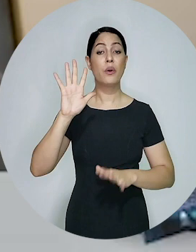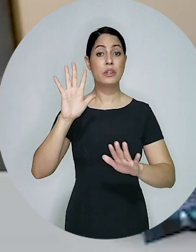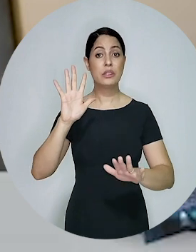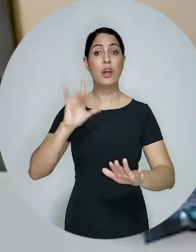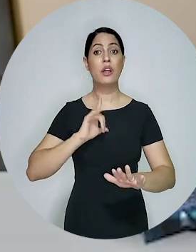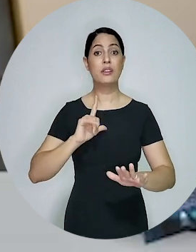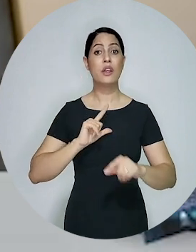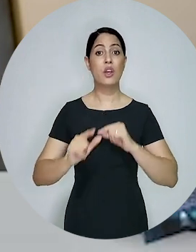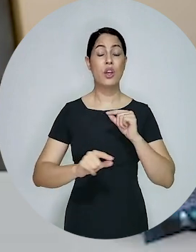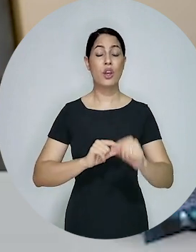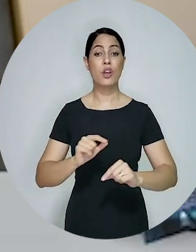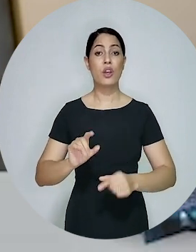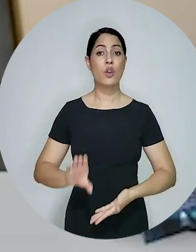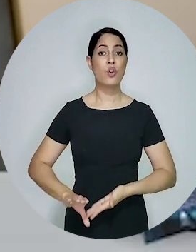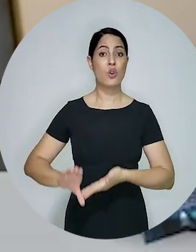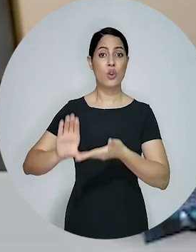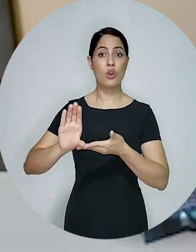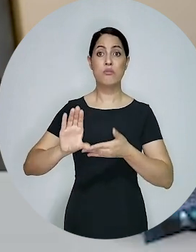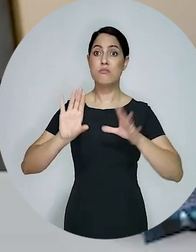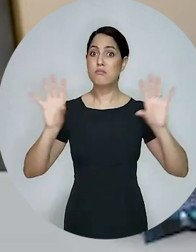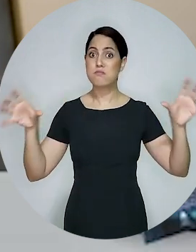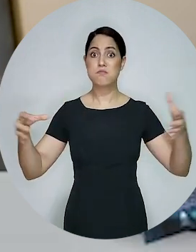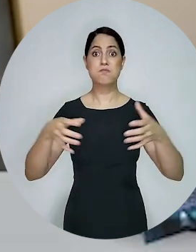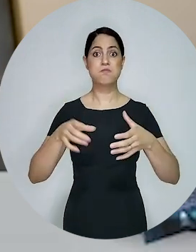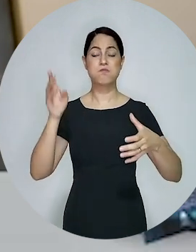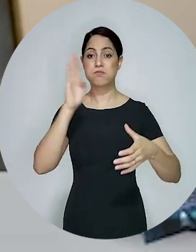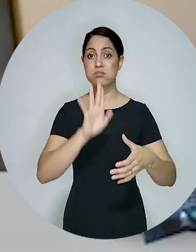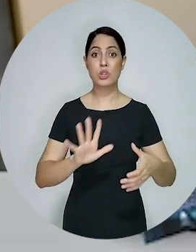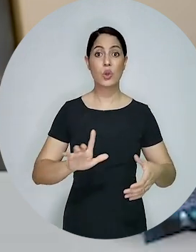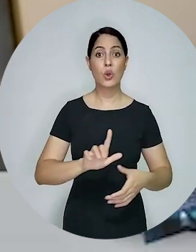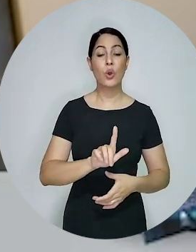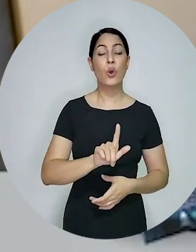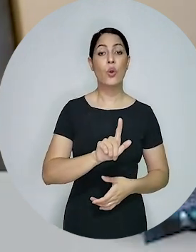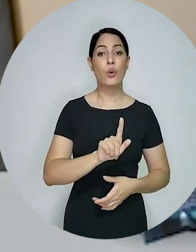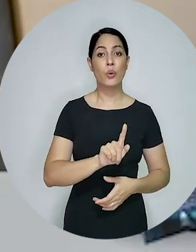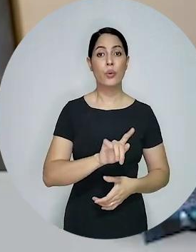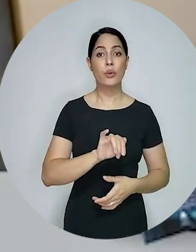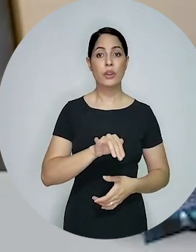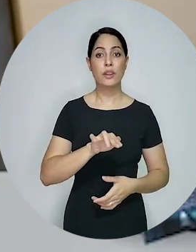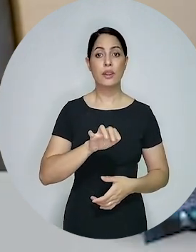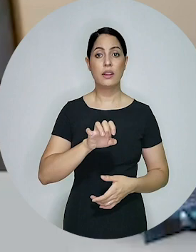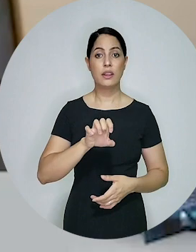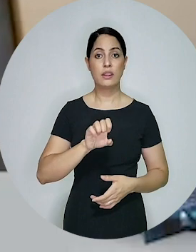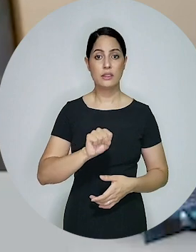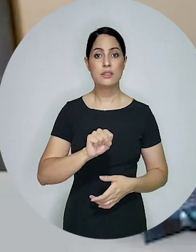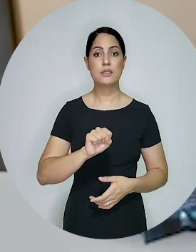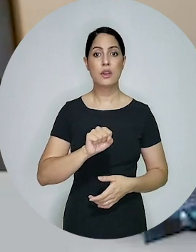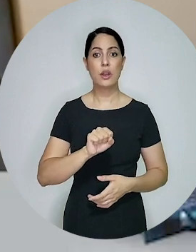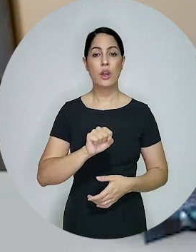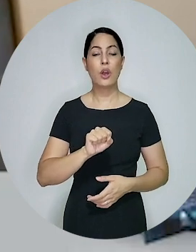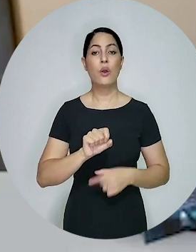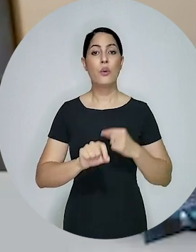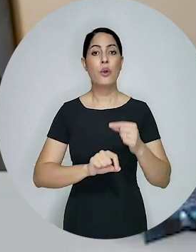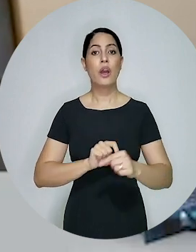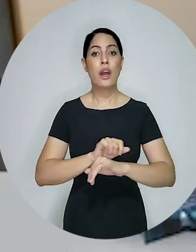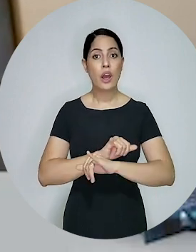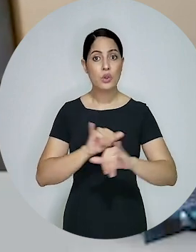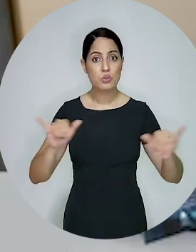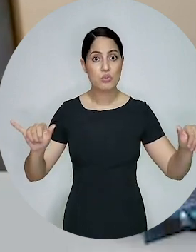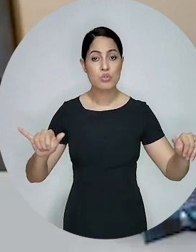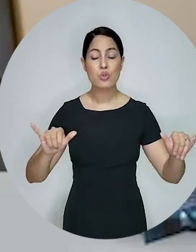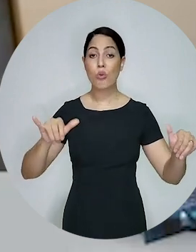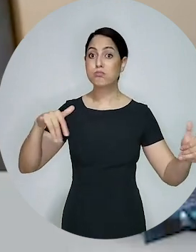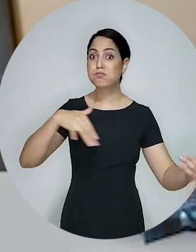foi certificado pelo Guinness como o maior evento jurídico online já realizado no mundo e que